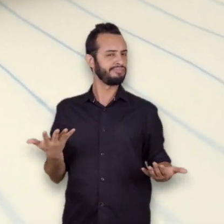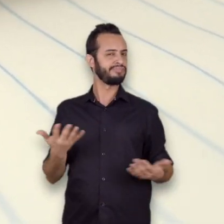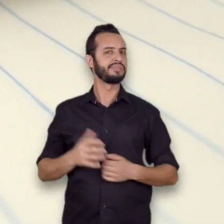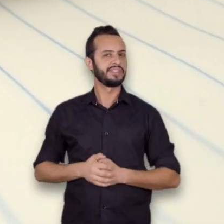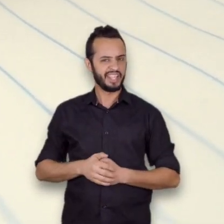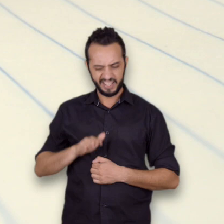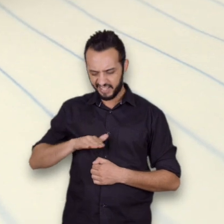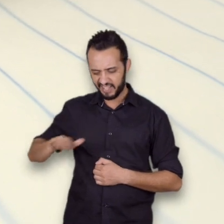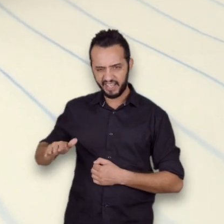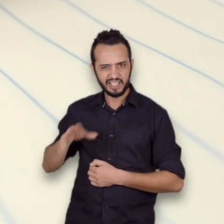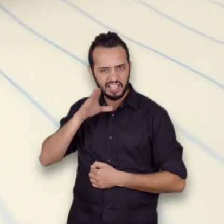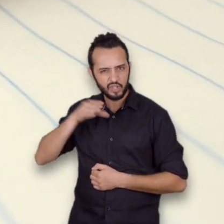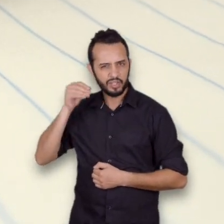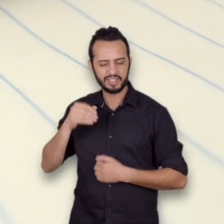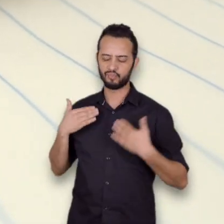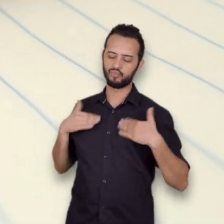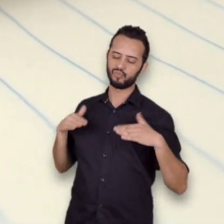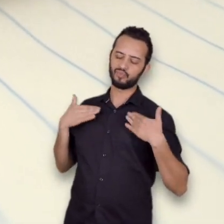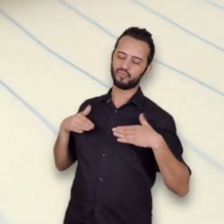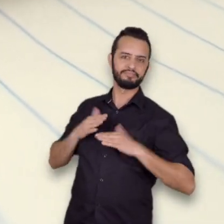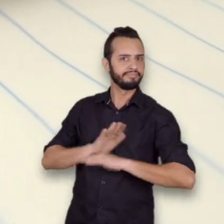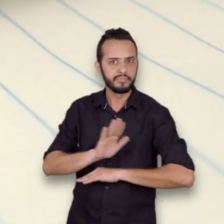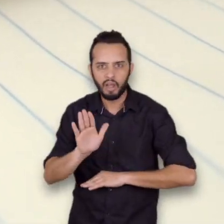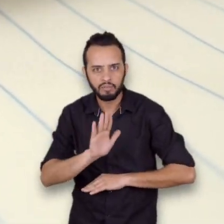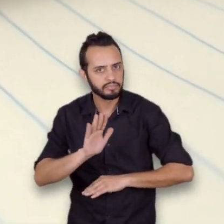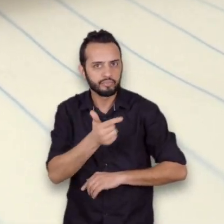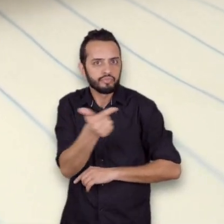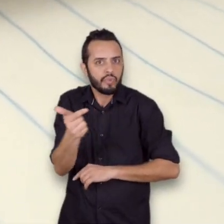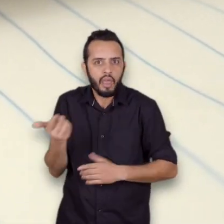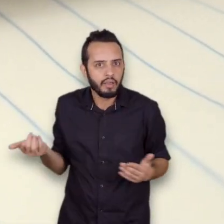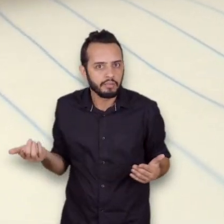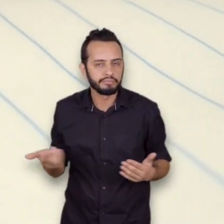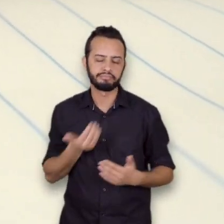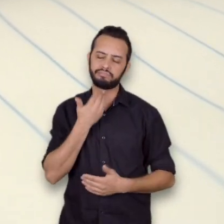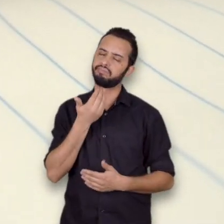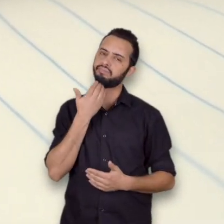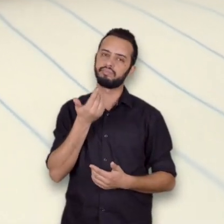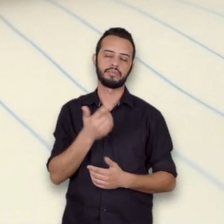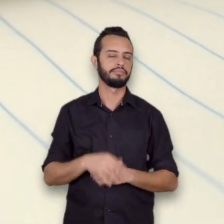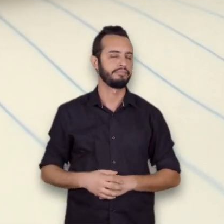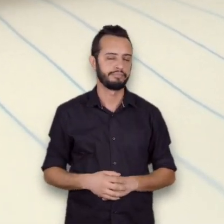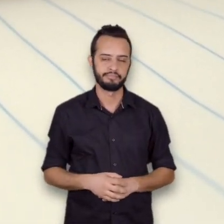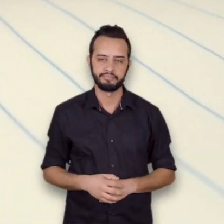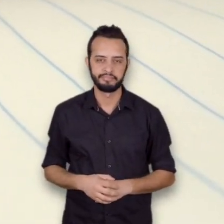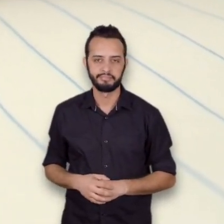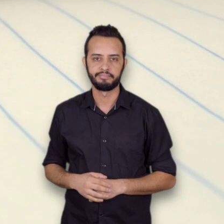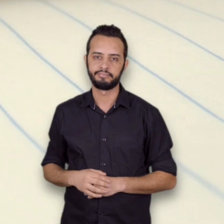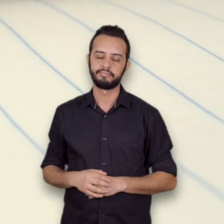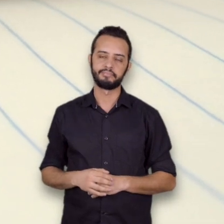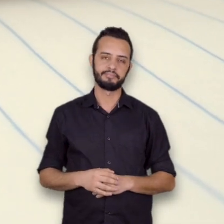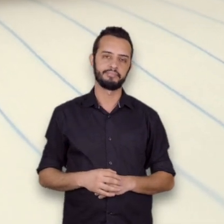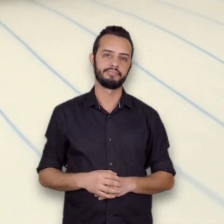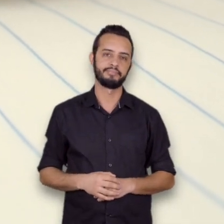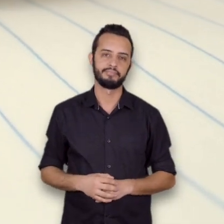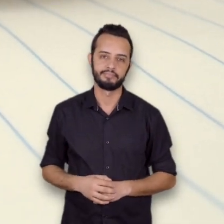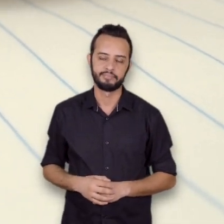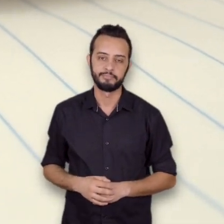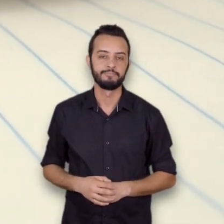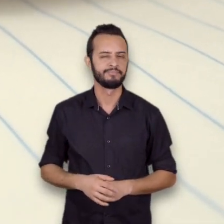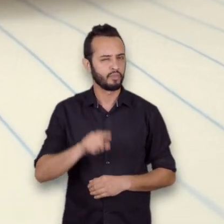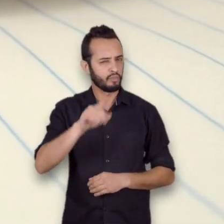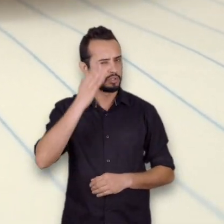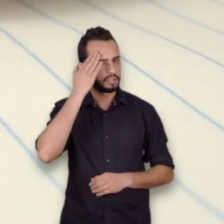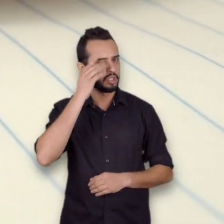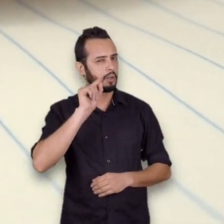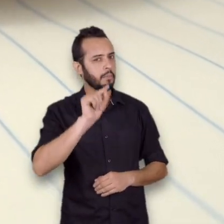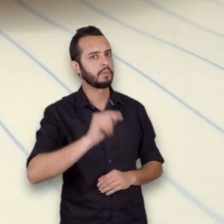vida perfeita, que deixe sempre a criança e adolescente na boa? Não existe isso. Simplesmente não existe.